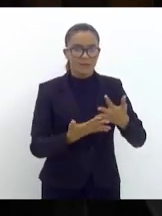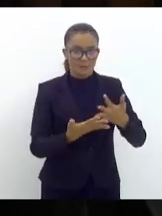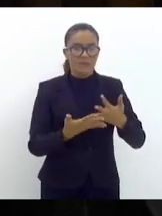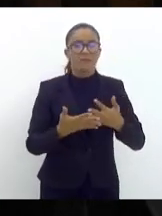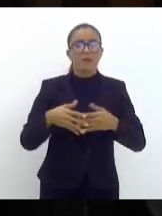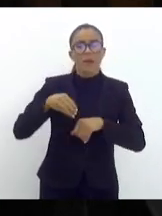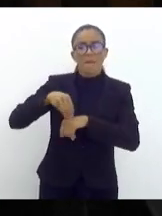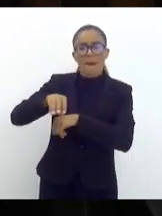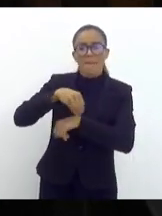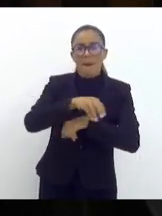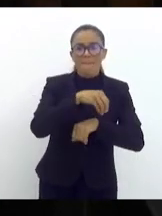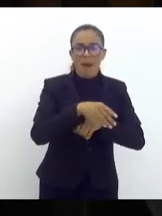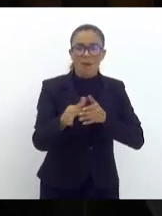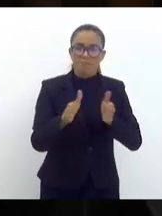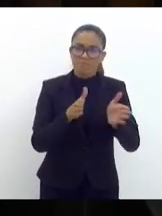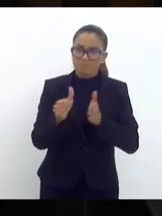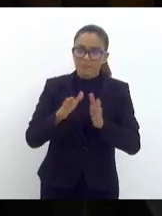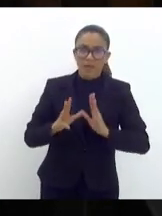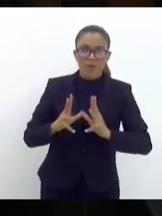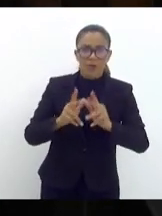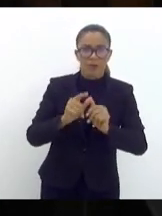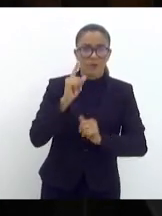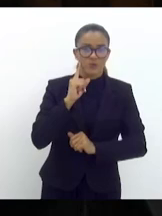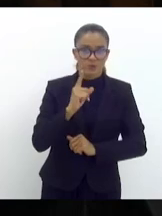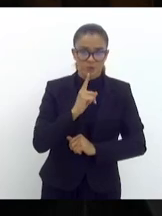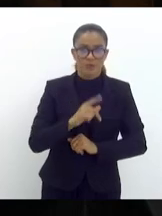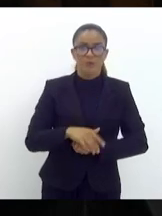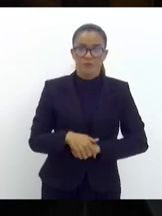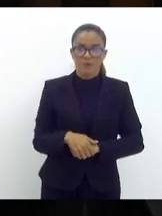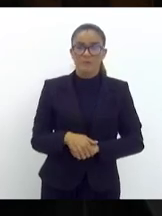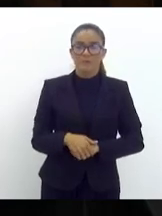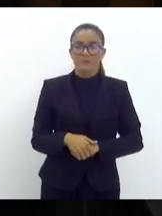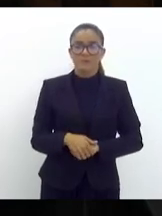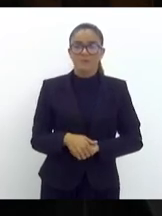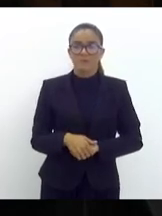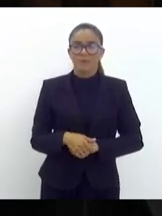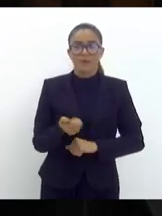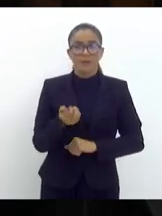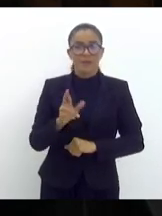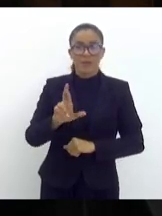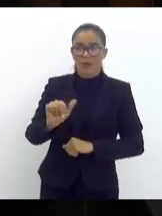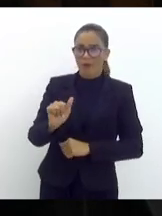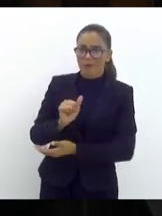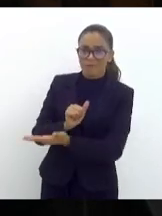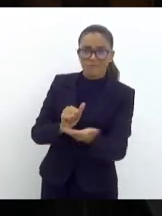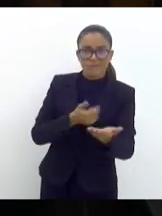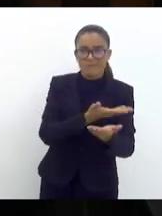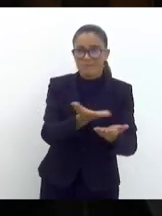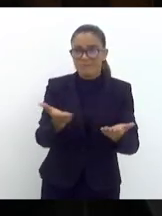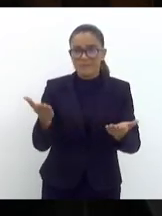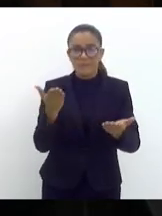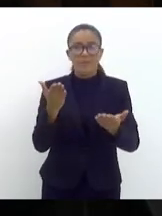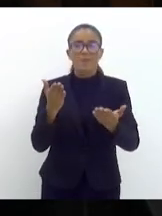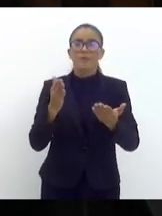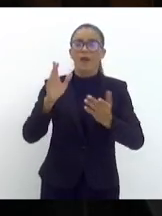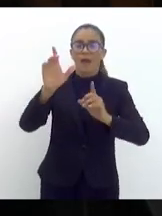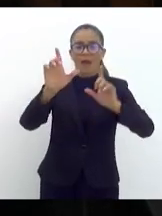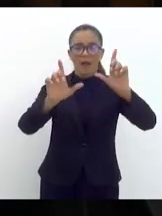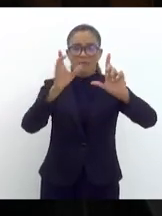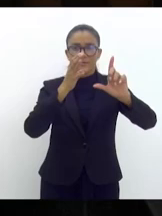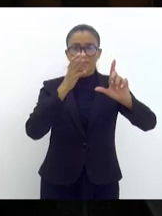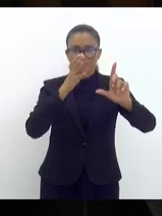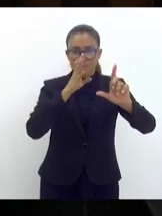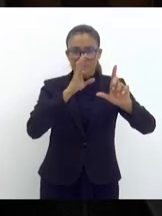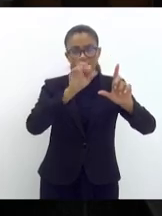que leva a nossa voz aos deficientes auditivos, senhoras e senhores telespectadores da TV